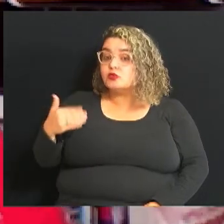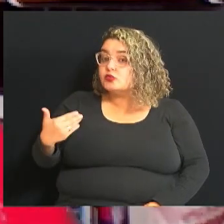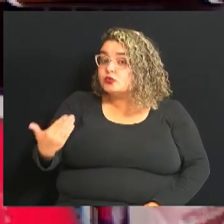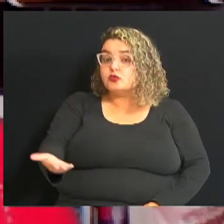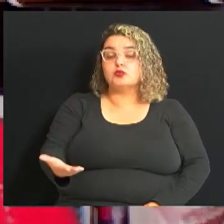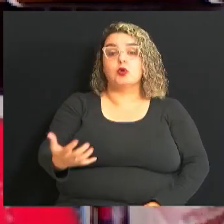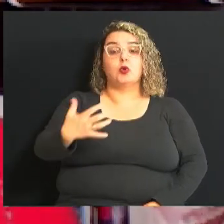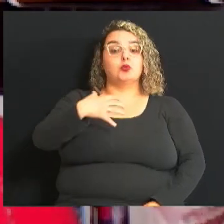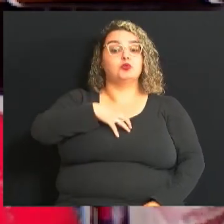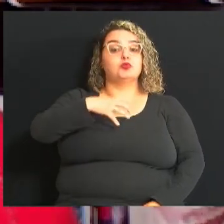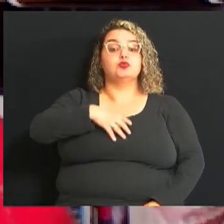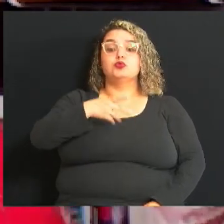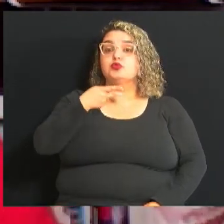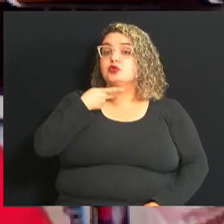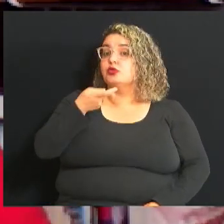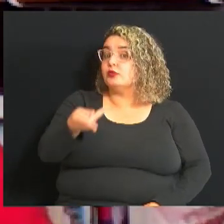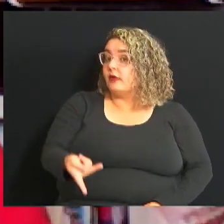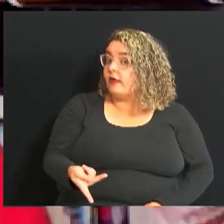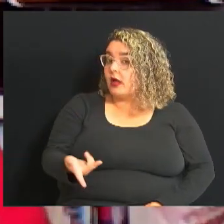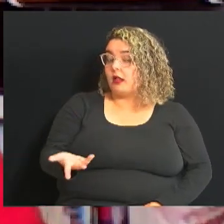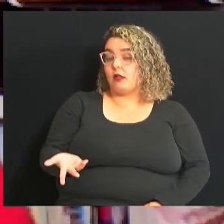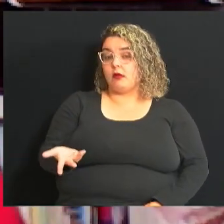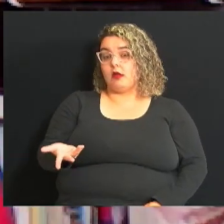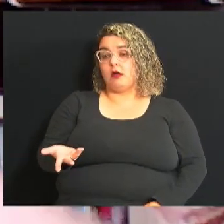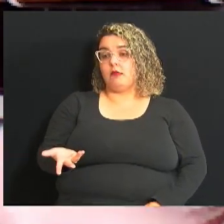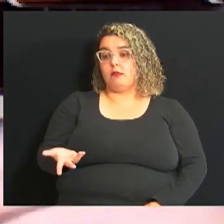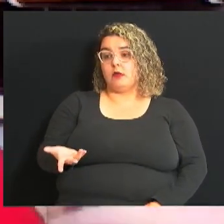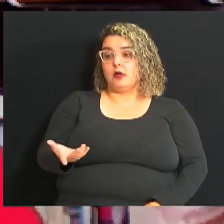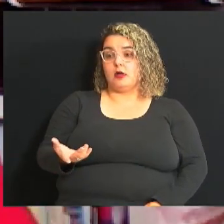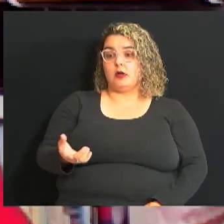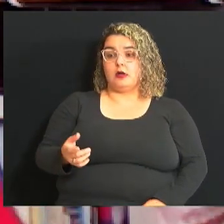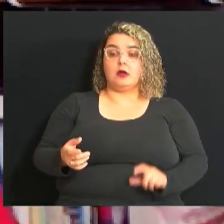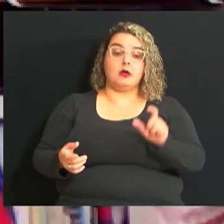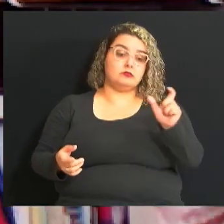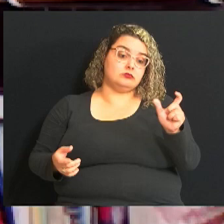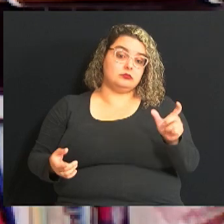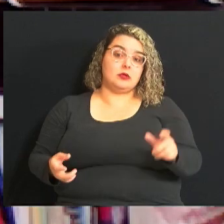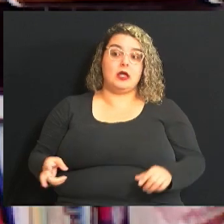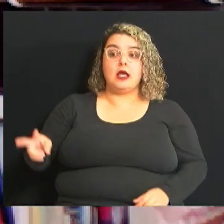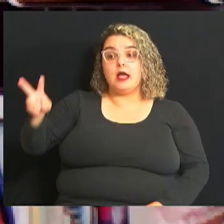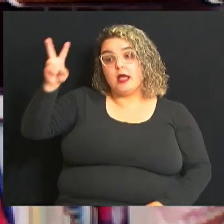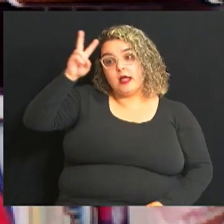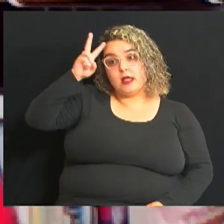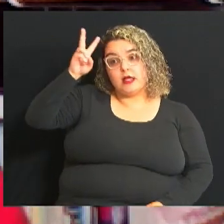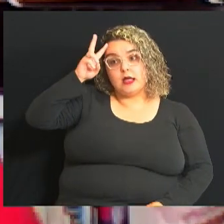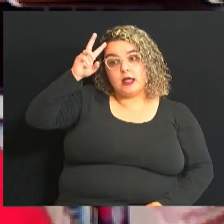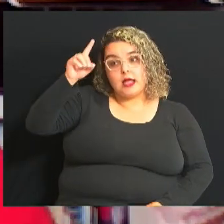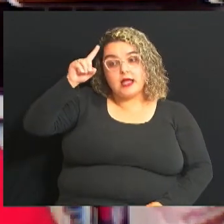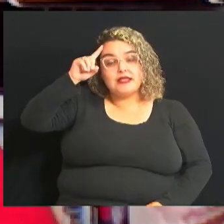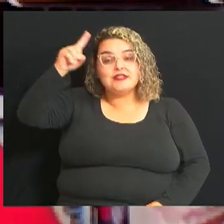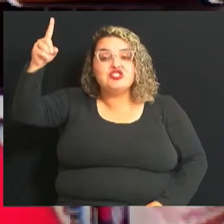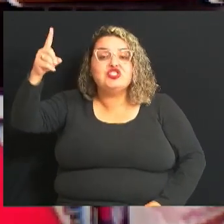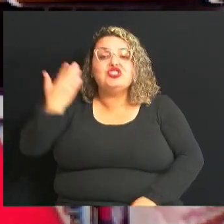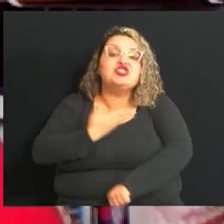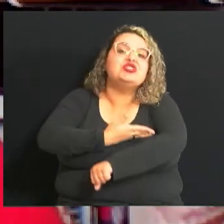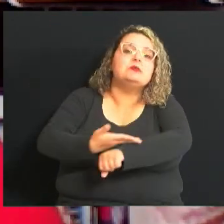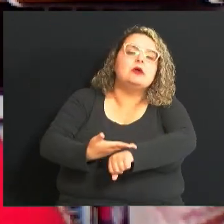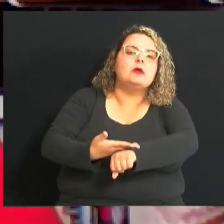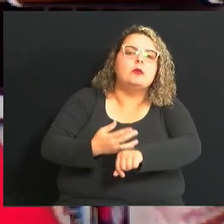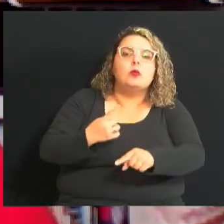como falamos. A gente ainda diz, segunda-feira é dia de branco. Por que de